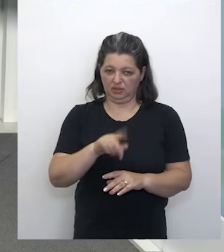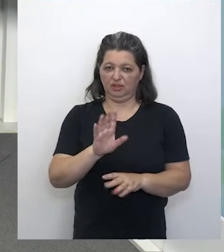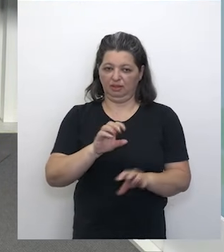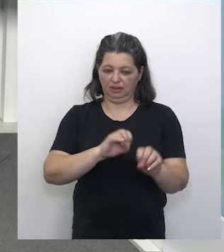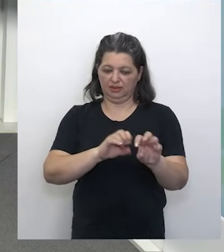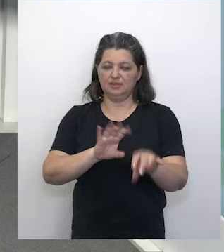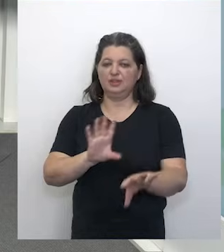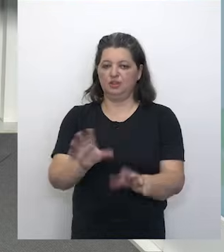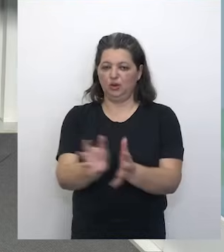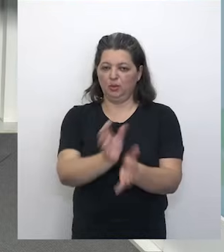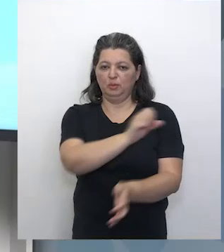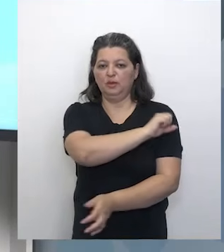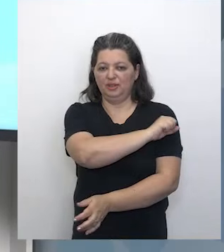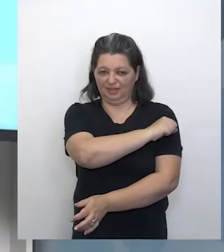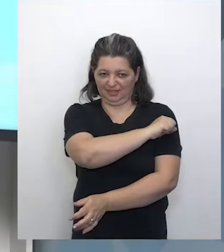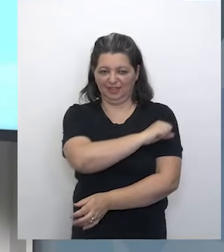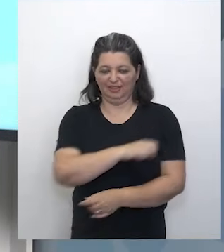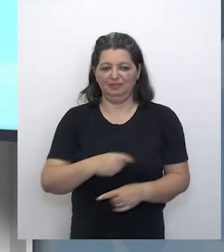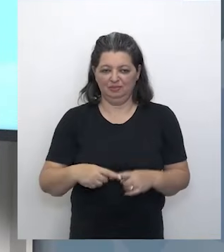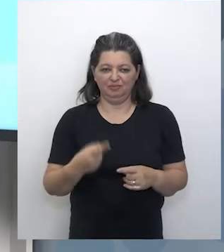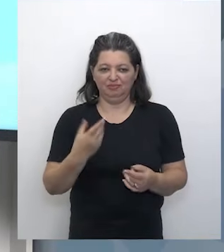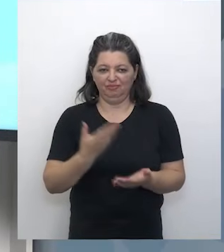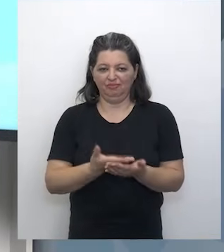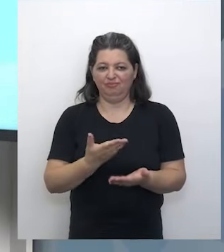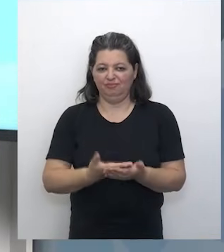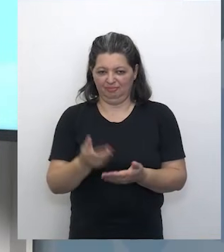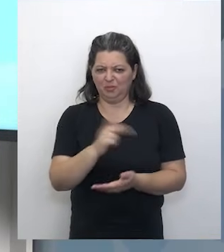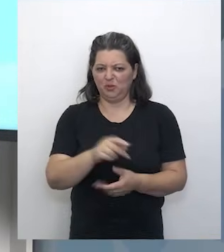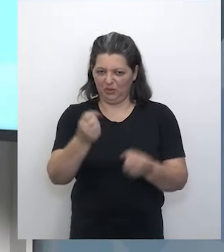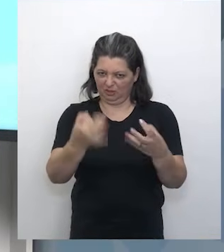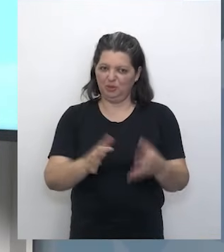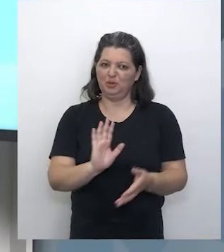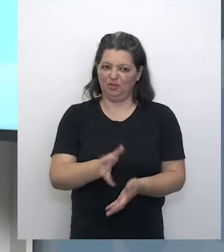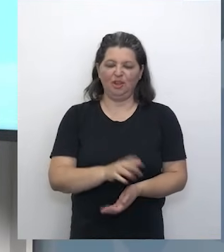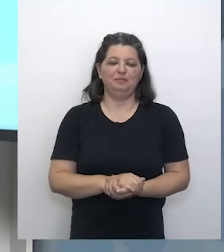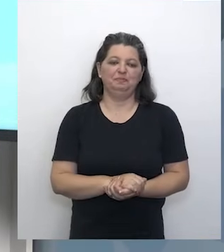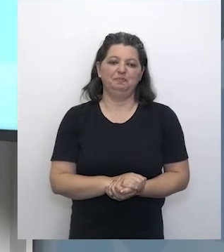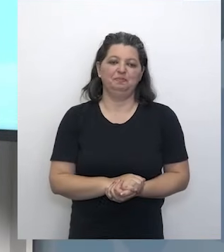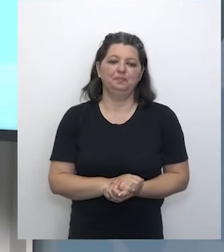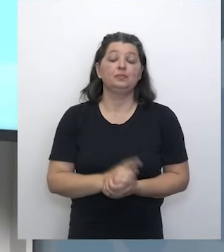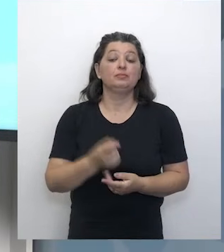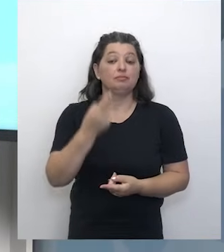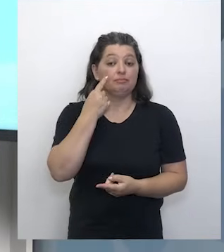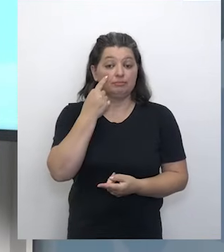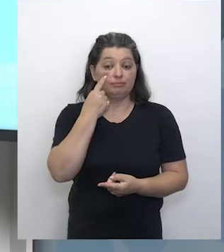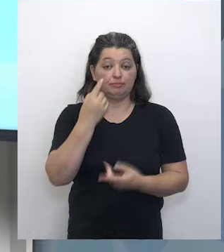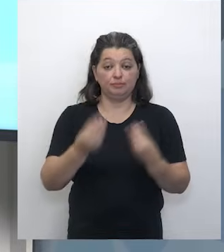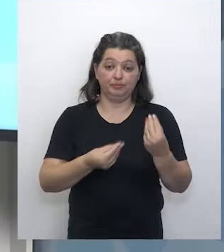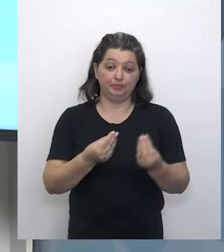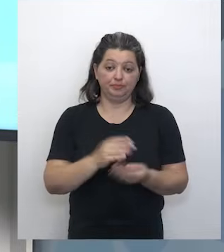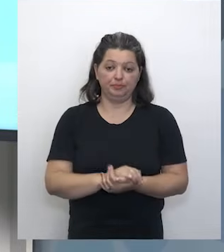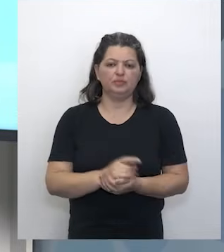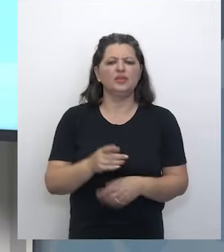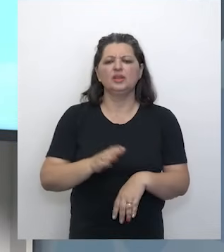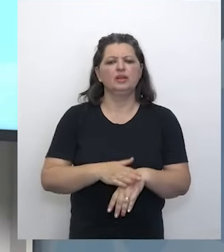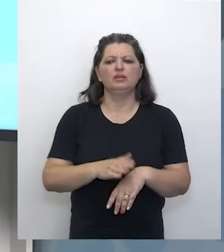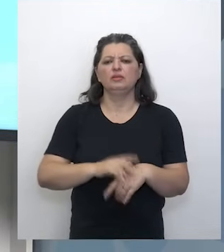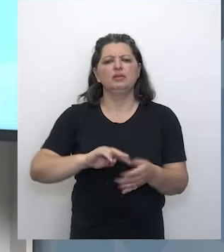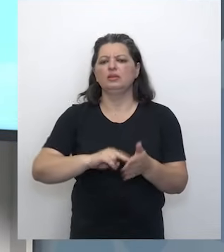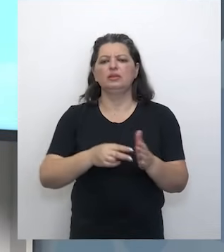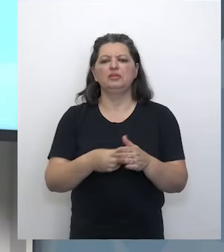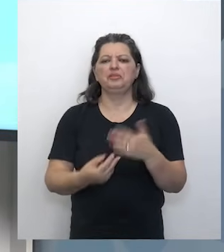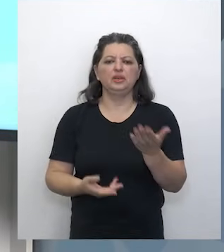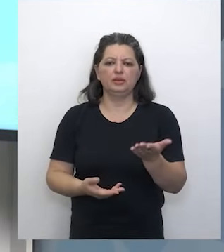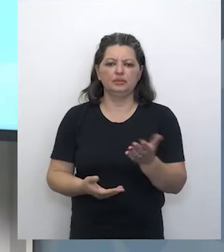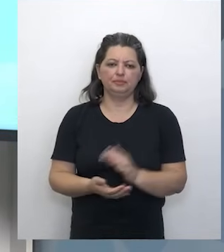Se você Isso. tiver dúvida, você assiste as aulas do 8º, o Pro explicou lá, Boa. tá bom? Então, vamos lá, ó. O que a gente faz? O que significa isso? Tem